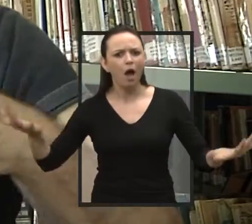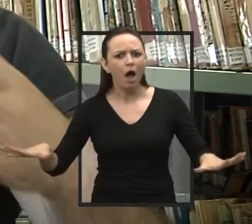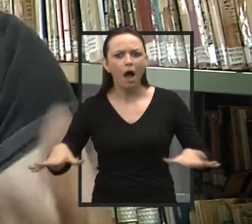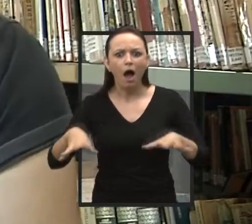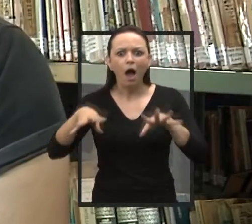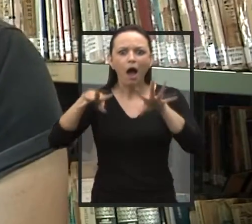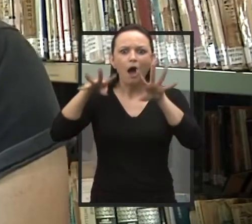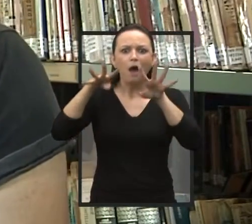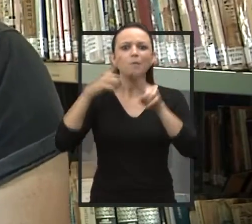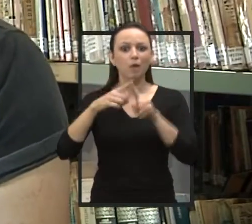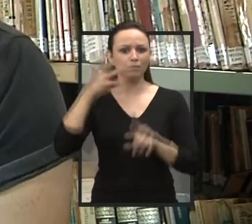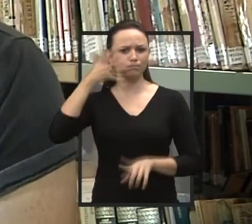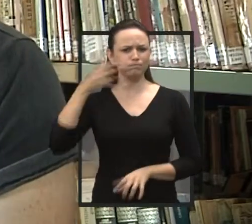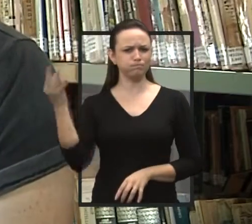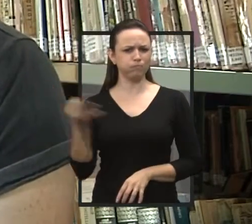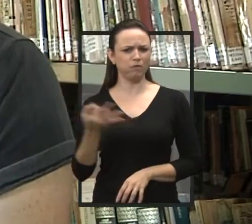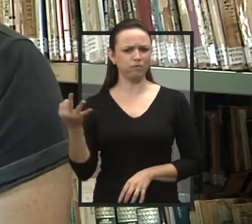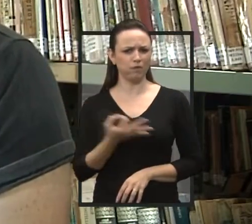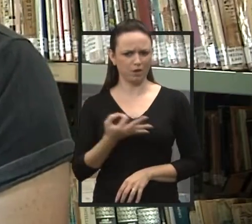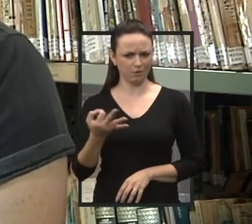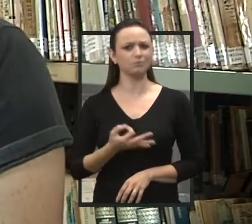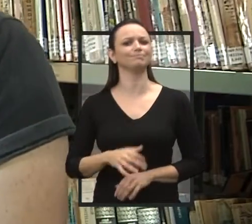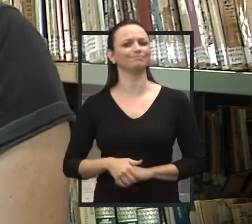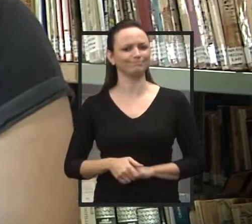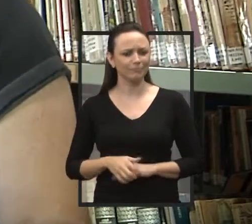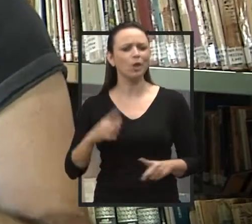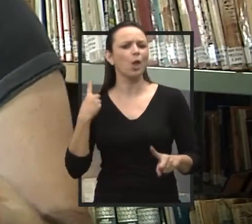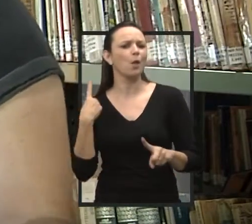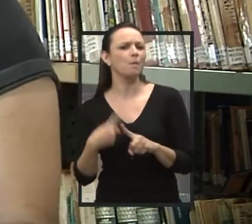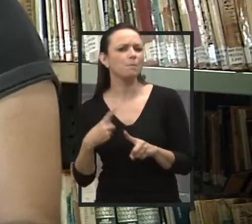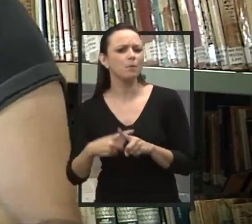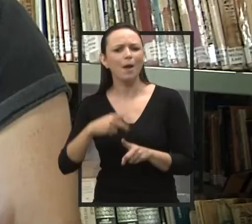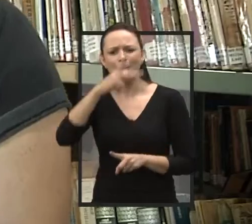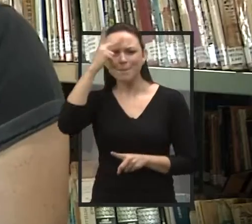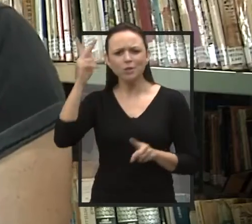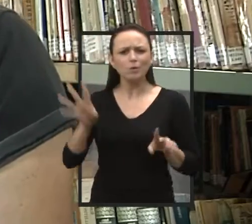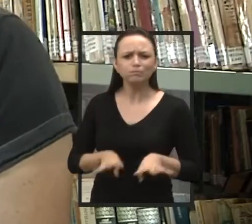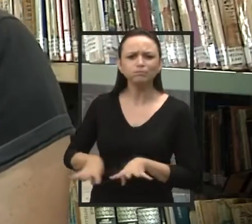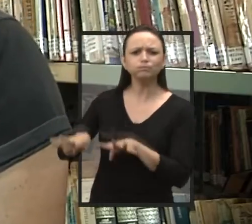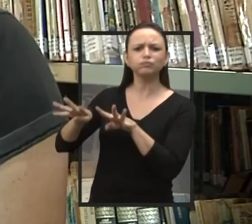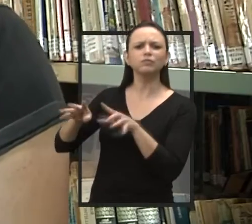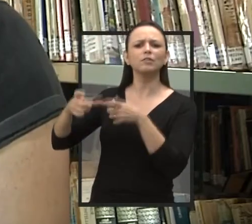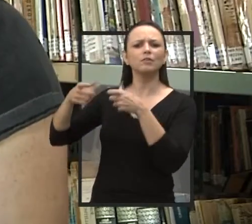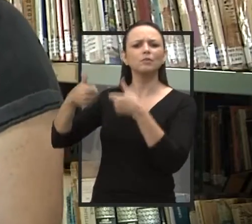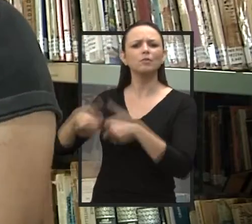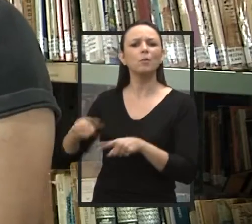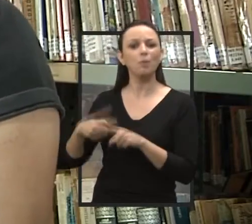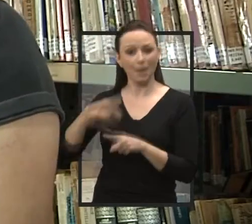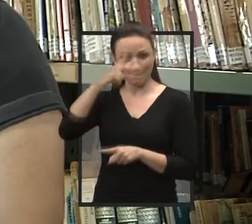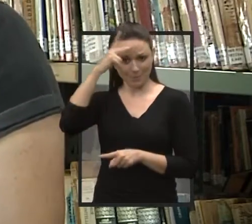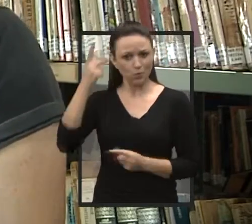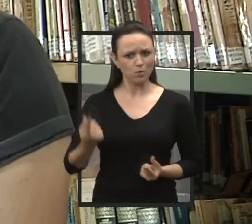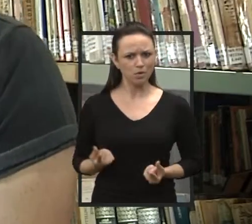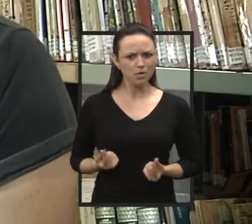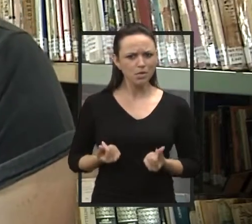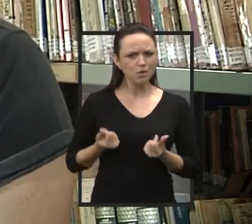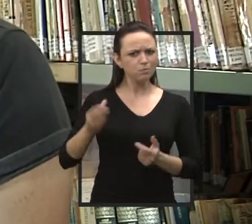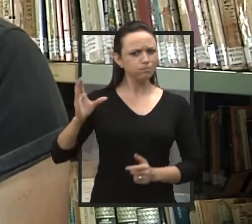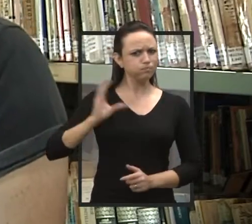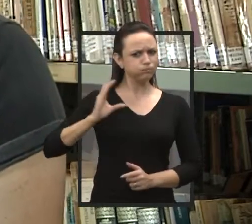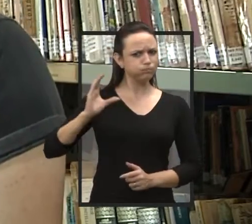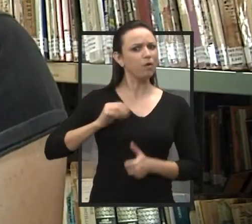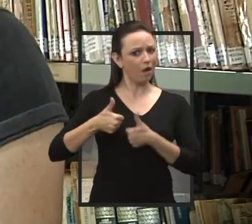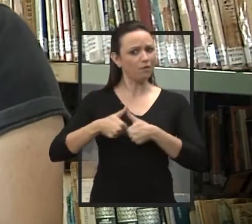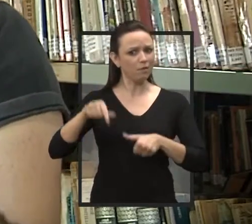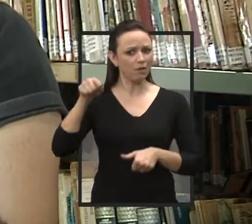e todos se reuniam para ouvir porque ele tinha uma grande oratória. E por que essas pessoas se concentravam todas aí? A gente está falando da elite de Jaú na